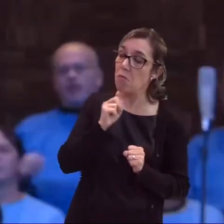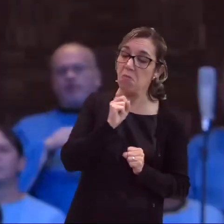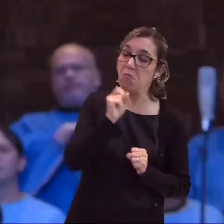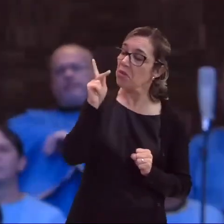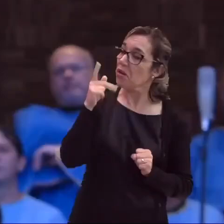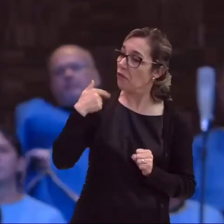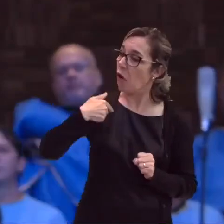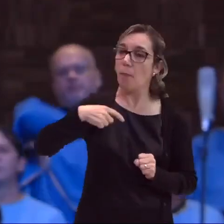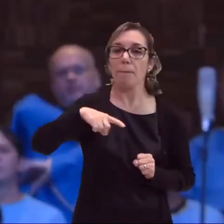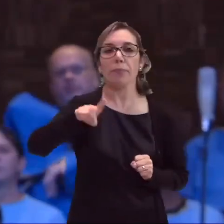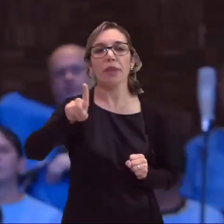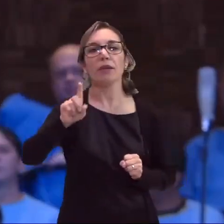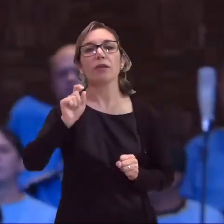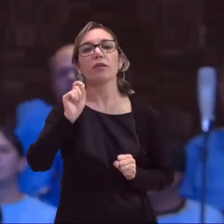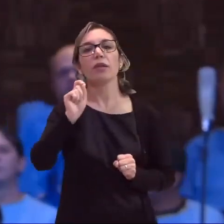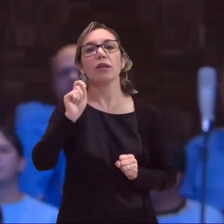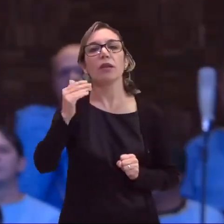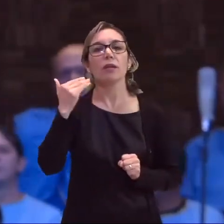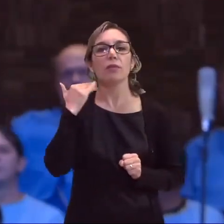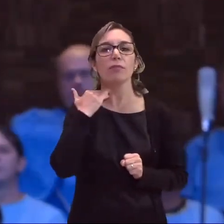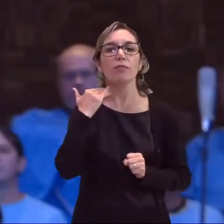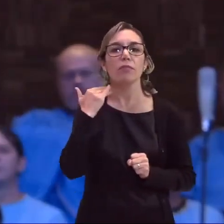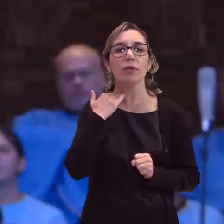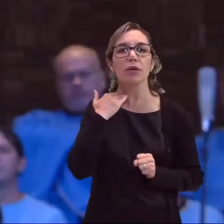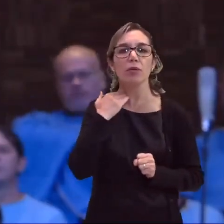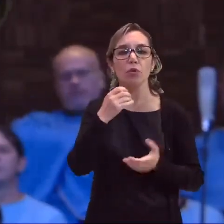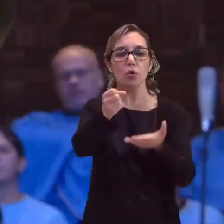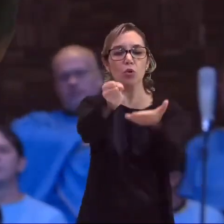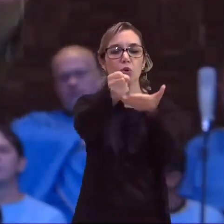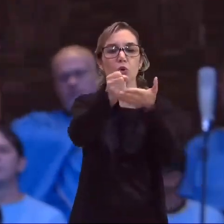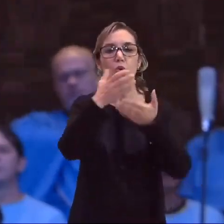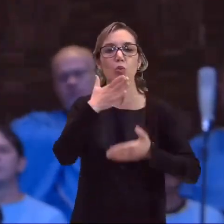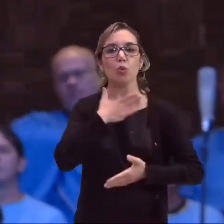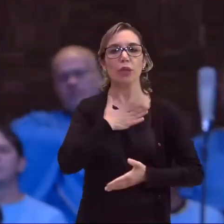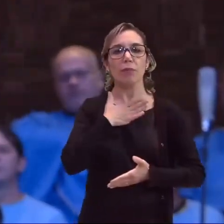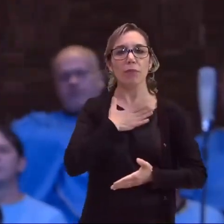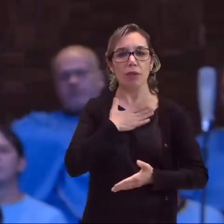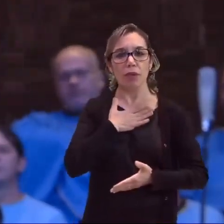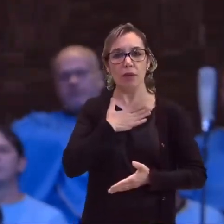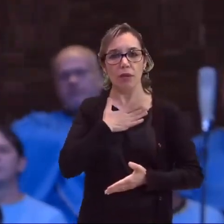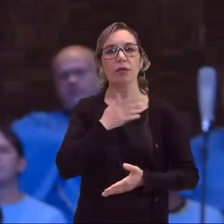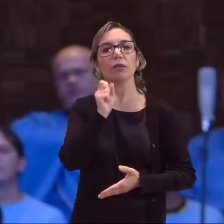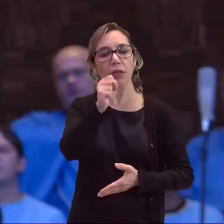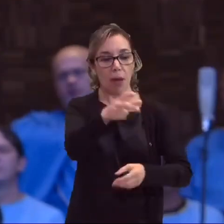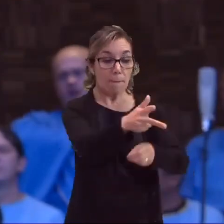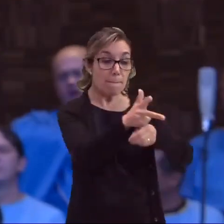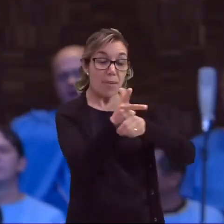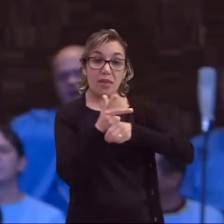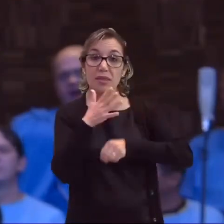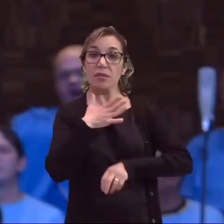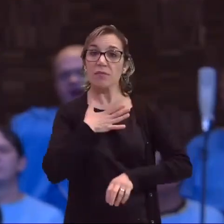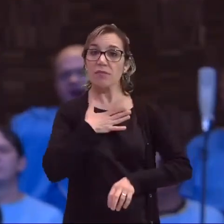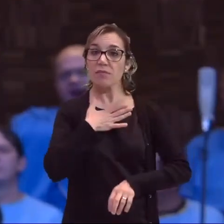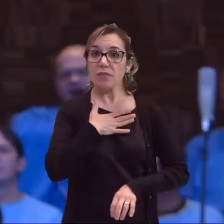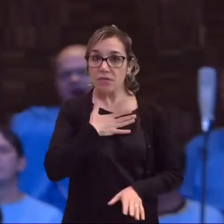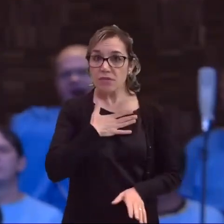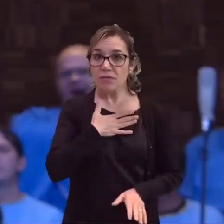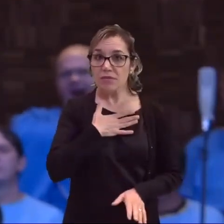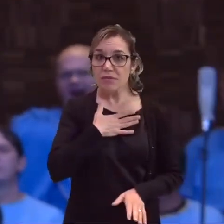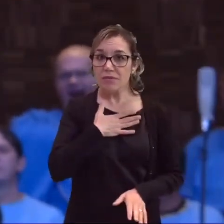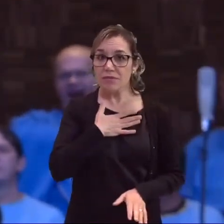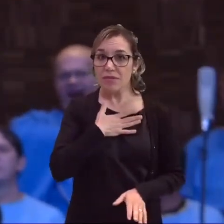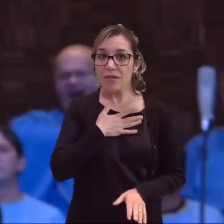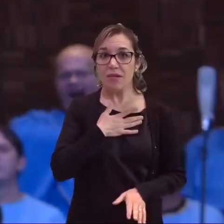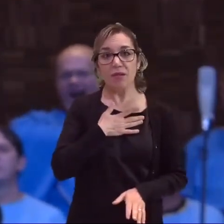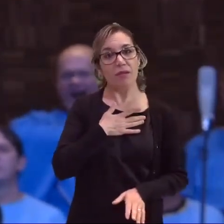a diretoria do Bradesco ver aqui nesse lugar veio conhecer esse trabalho diretoria o Paulo vem aqui